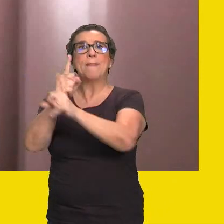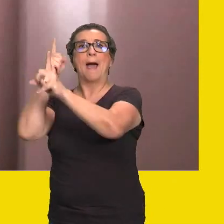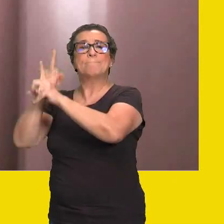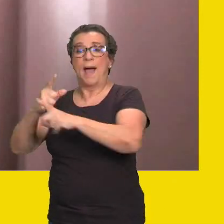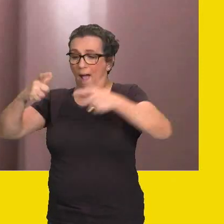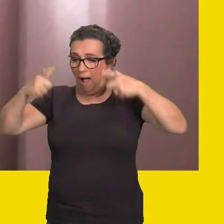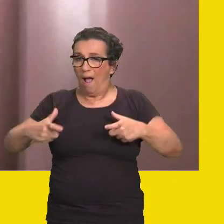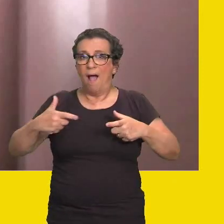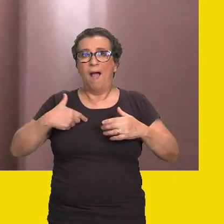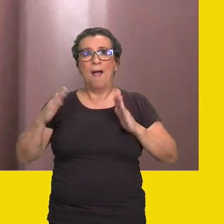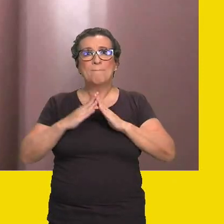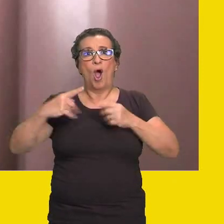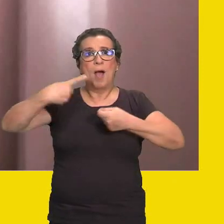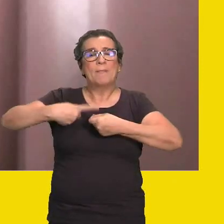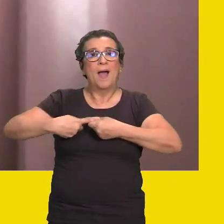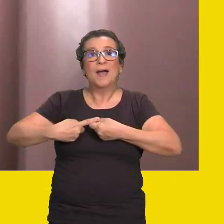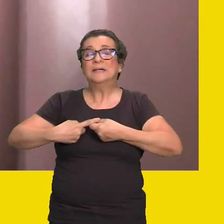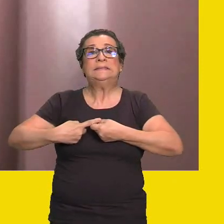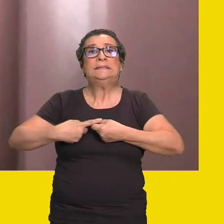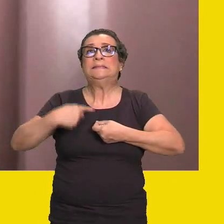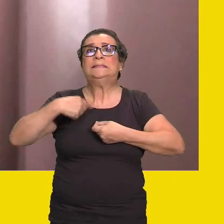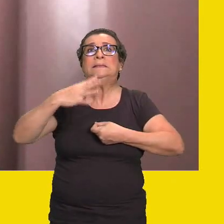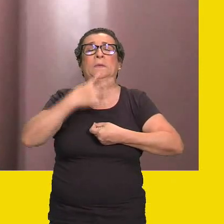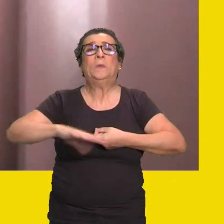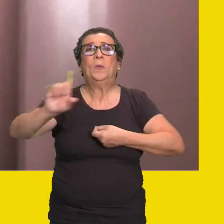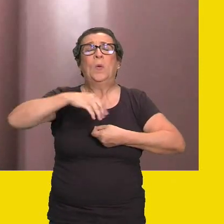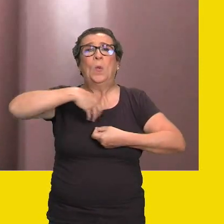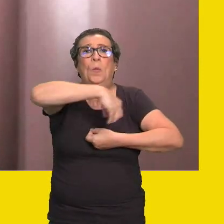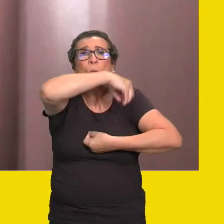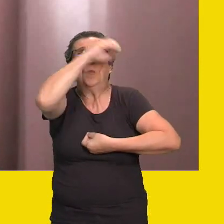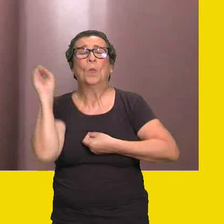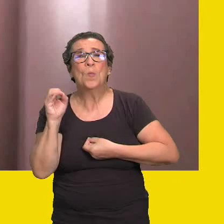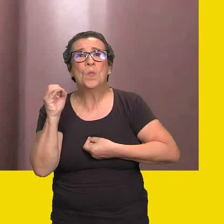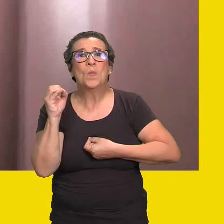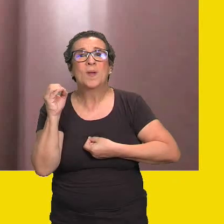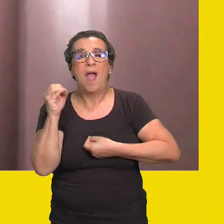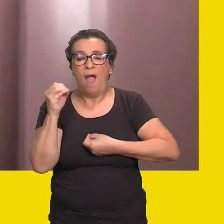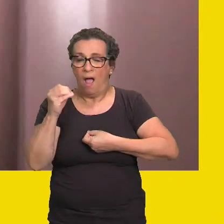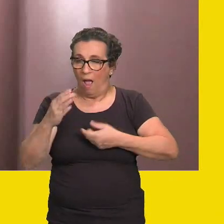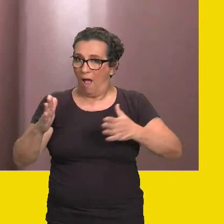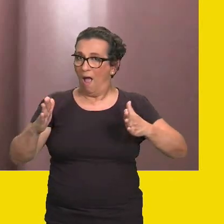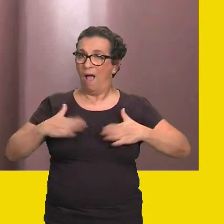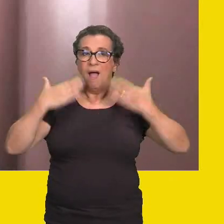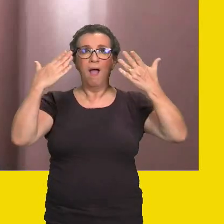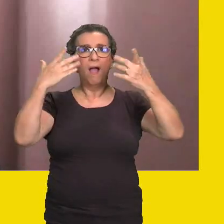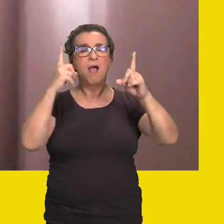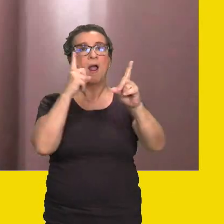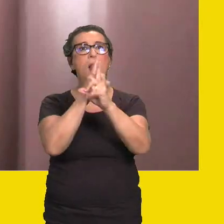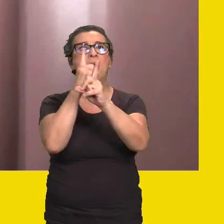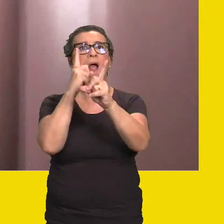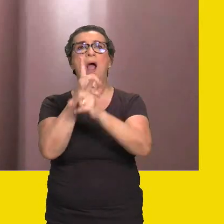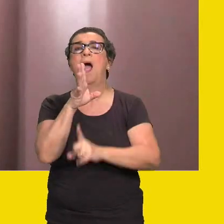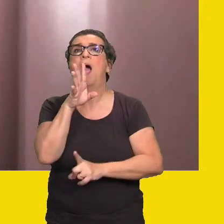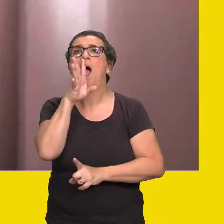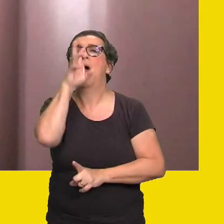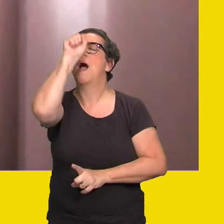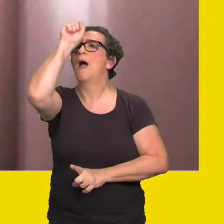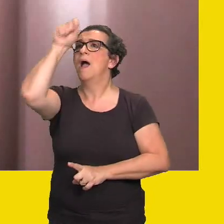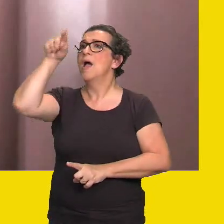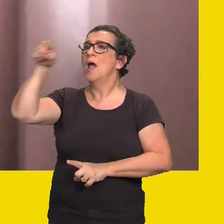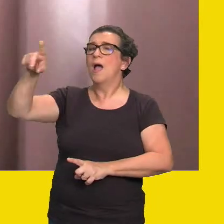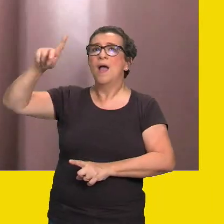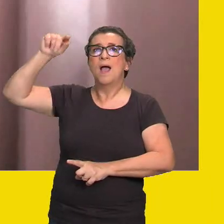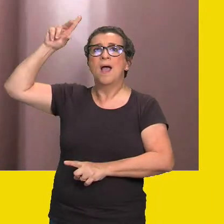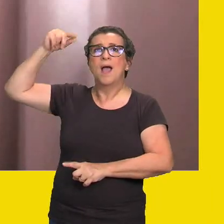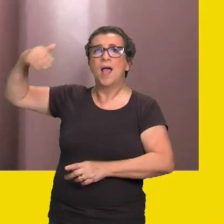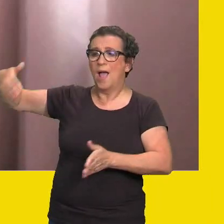que moravam, e eles não tinham nem ideia, né? E aí ficavam surpresos quando descobriram que por aquele lugar passava um rio.